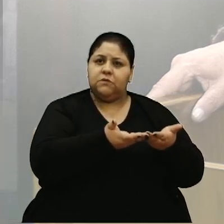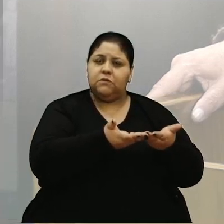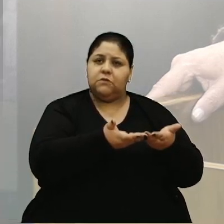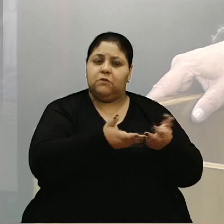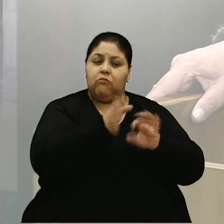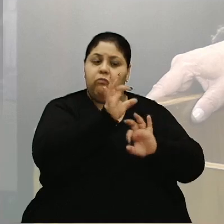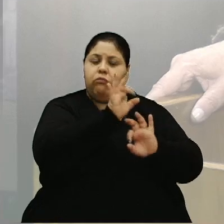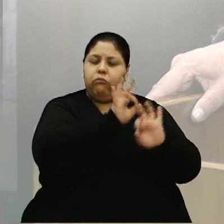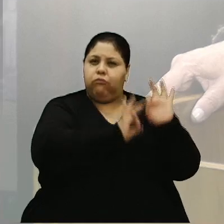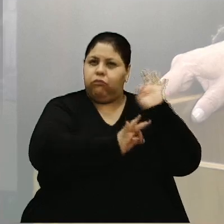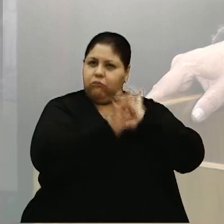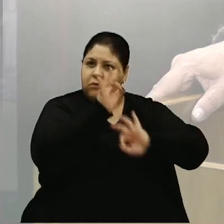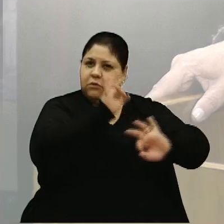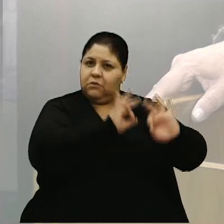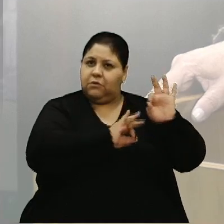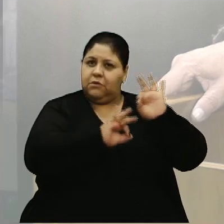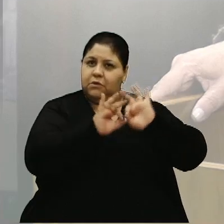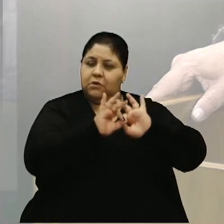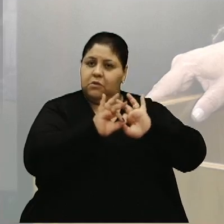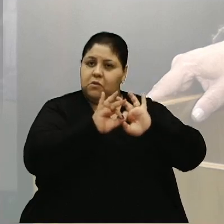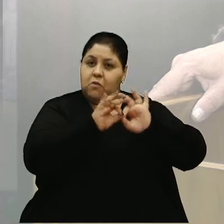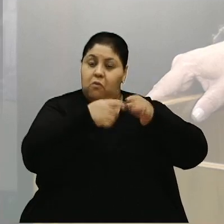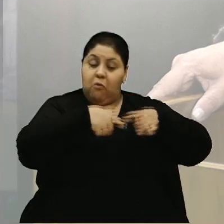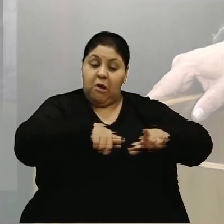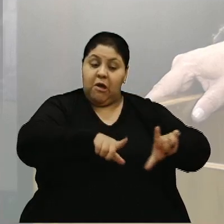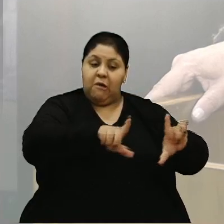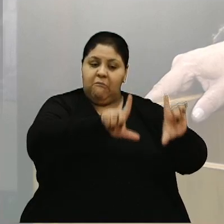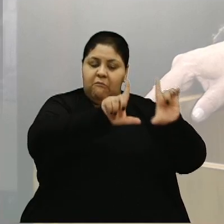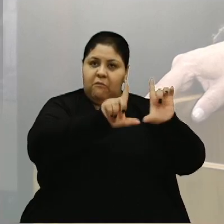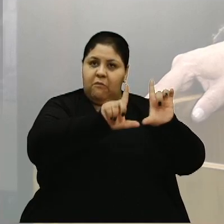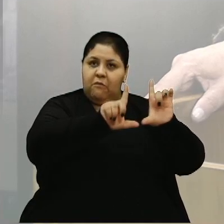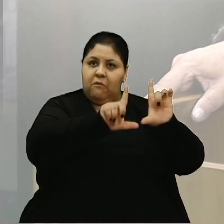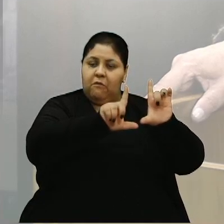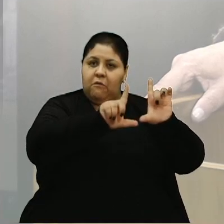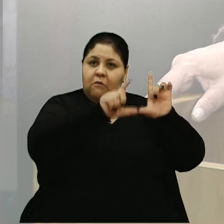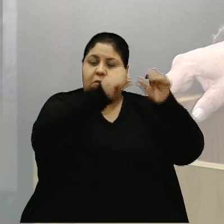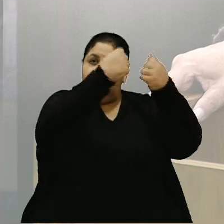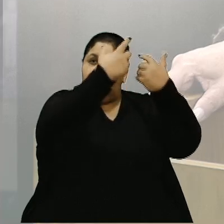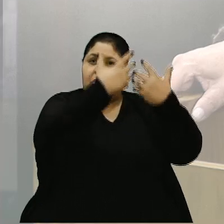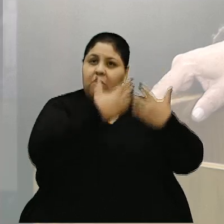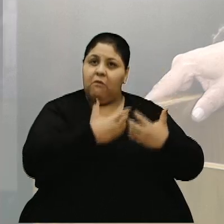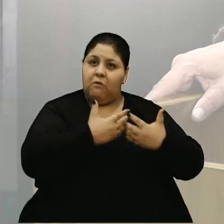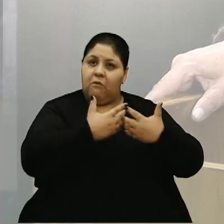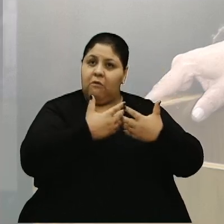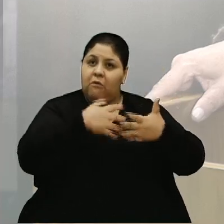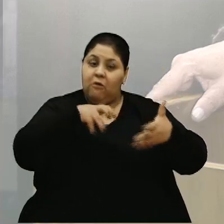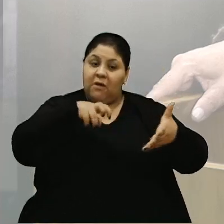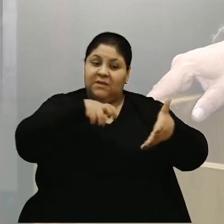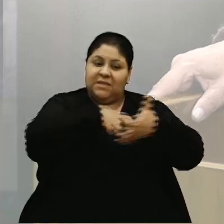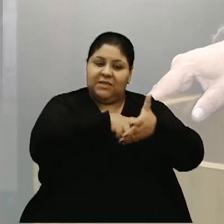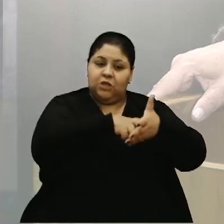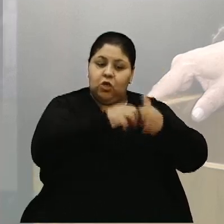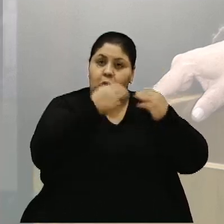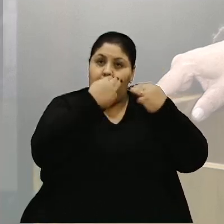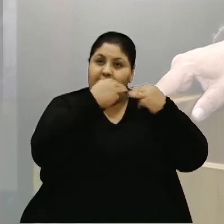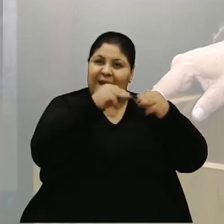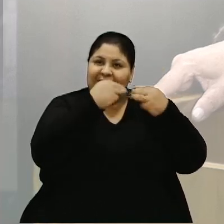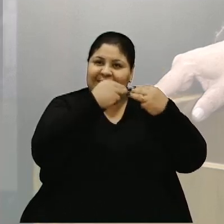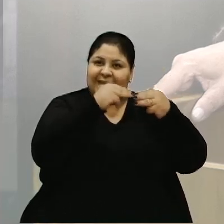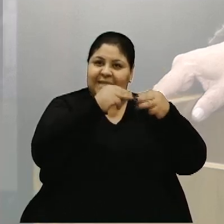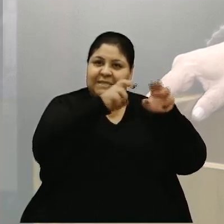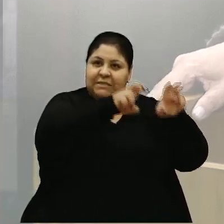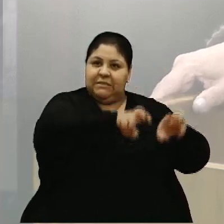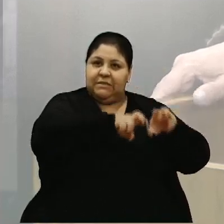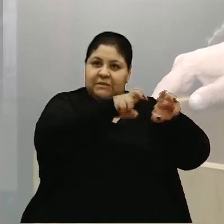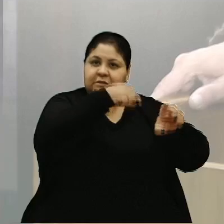confeccionou então uma cartilha referente a acidentes com máquinas agrícolas. Essa cartilha